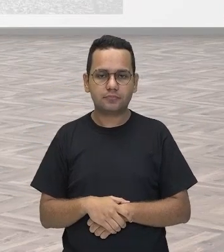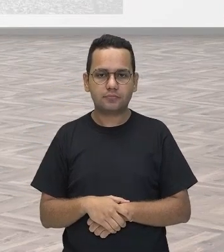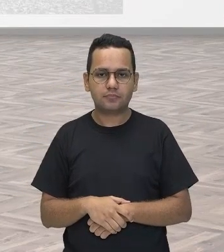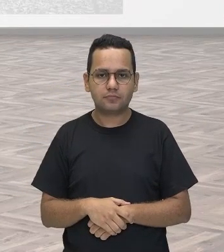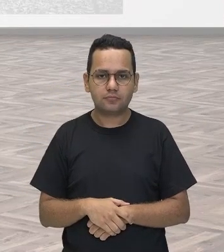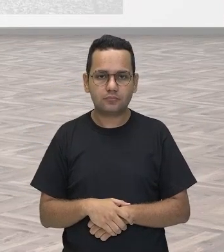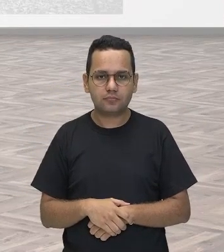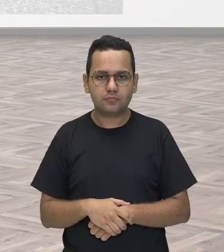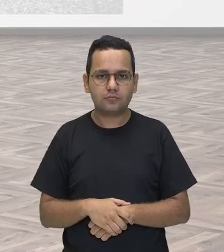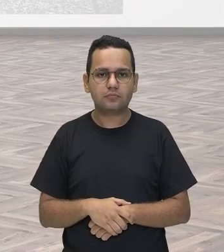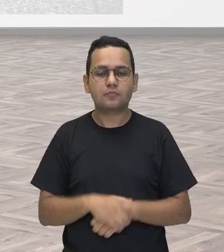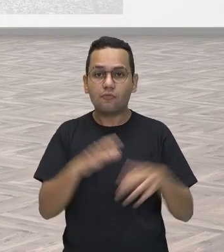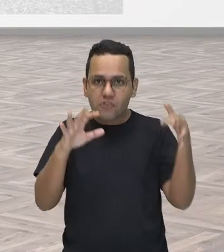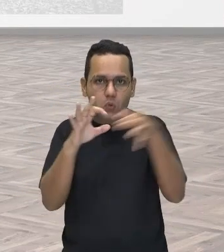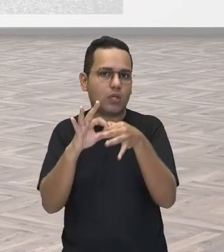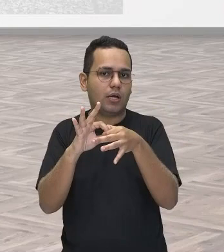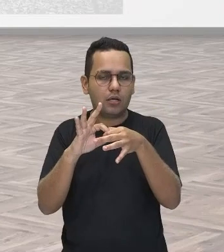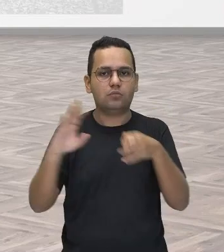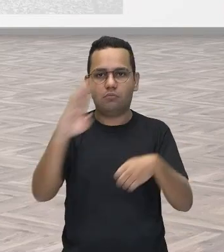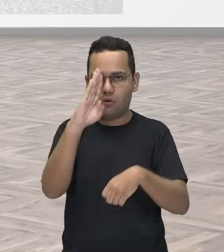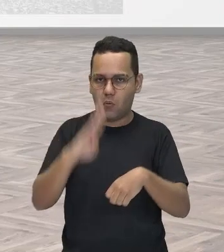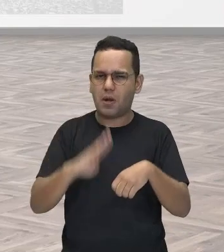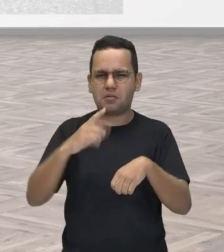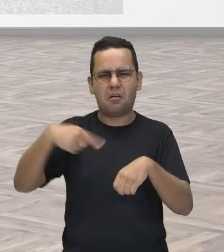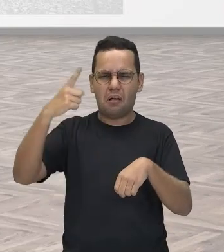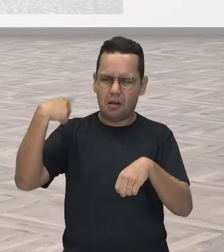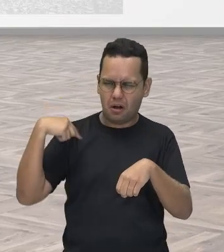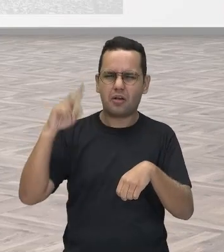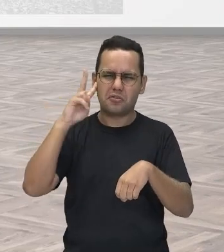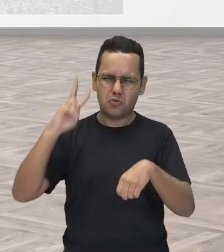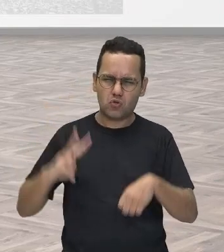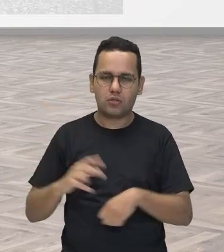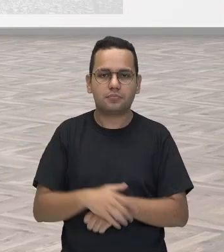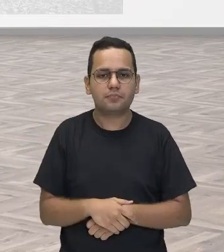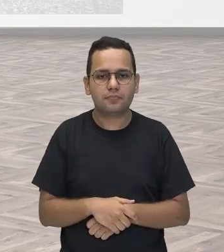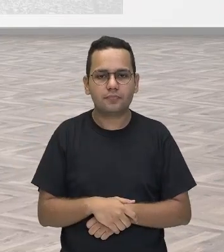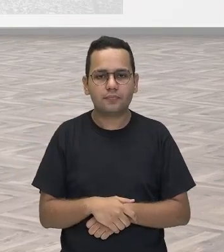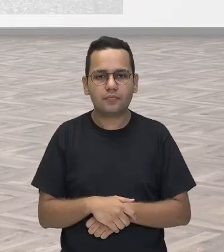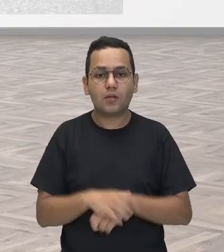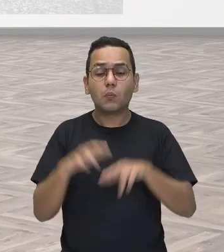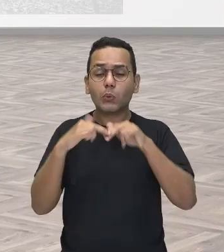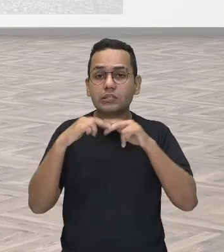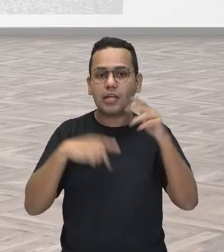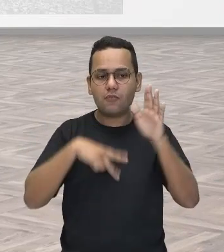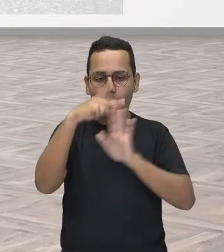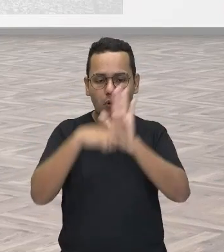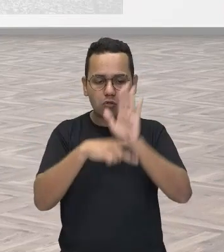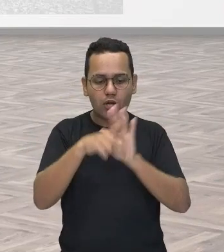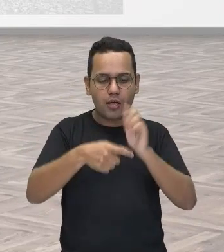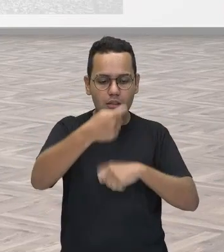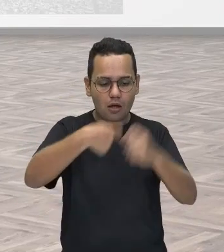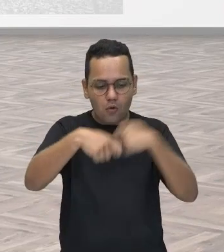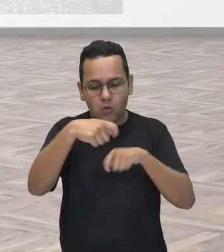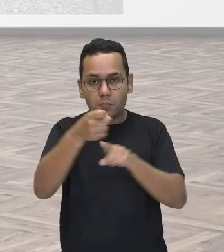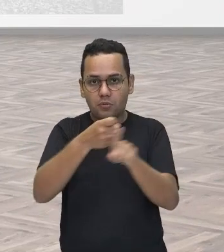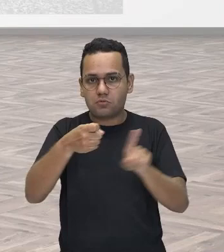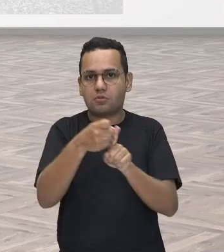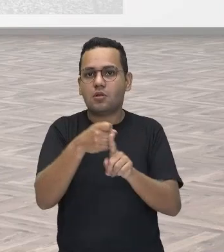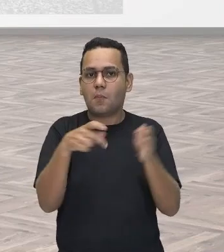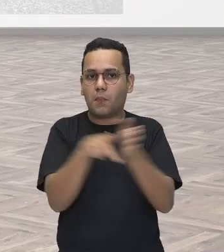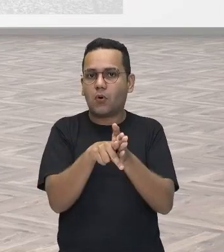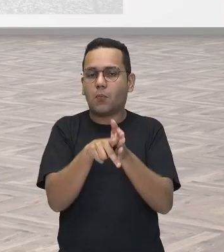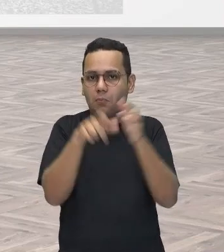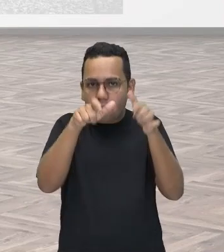ao restante do país e também desenvolver, através dos projetos de desenvolvimento econômico, essa região, professor. Exatamente, professor, porque a